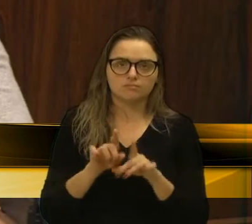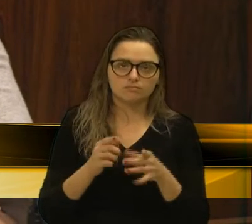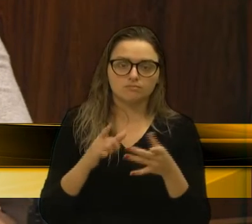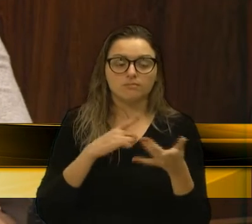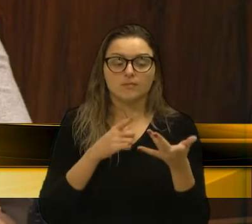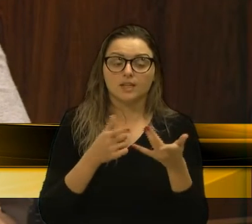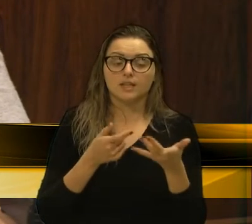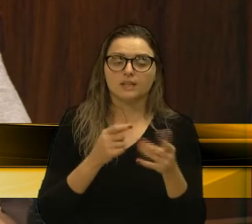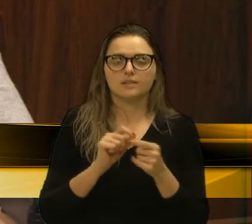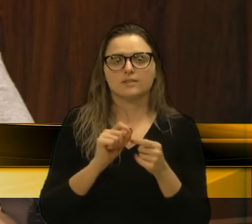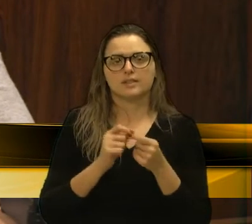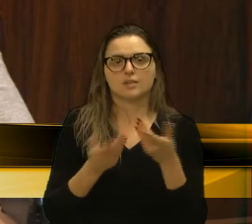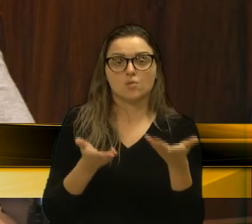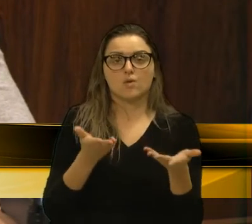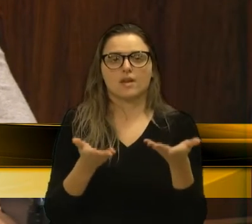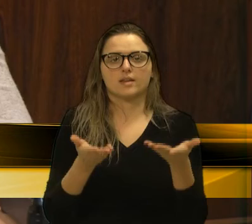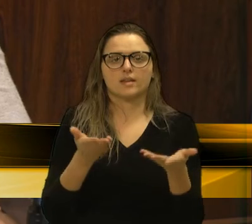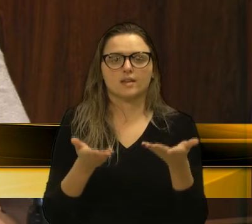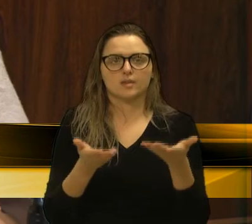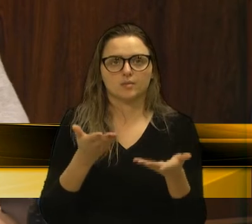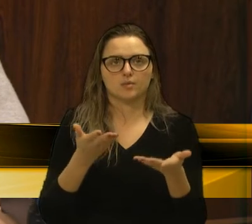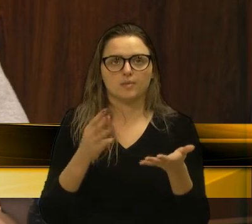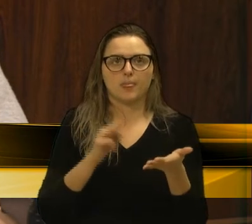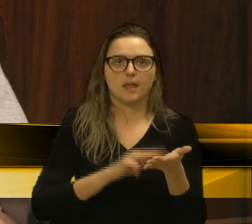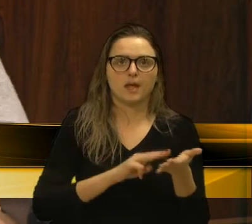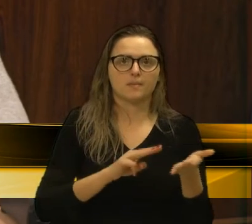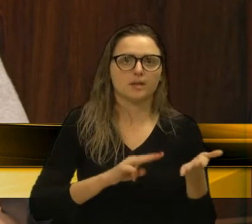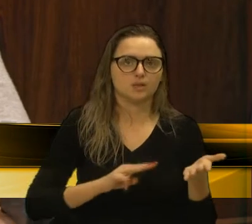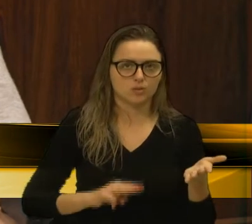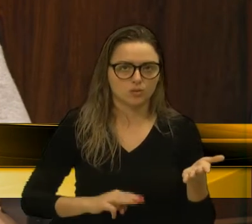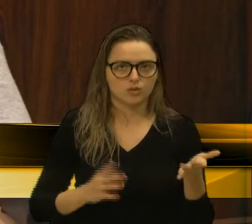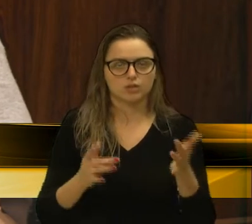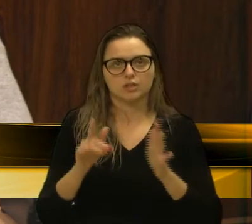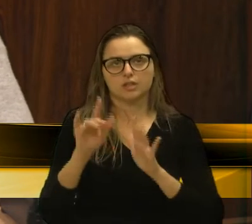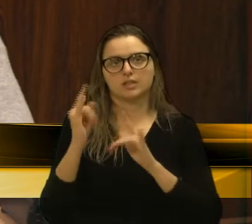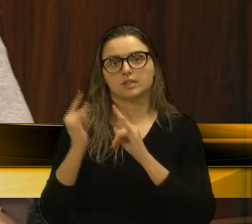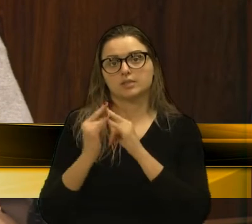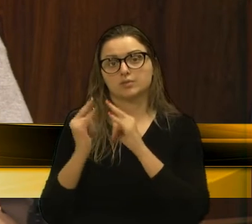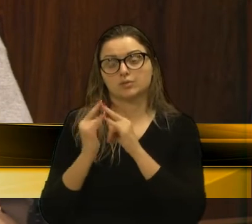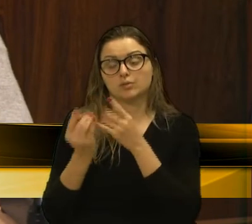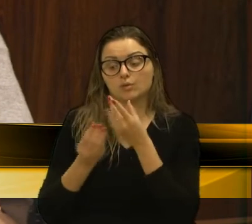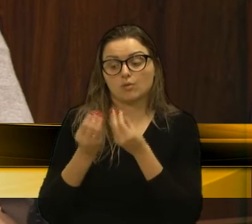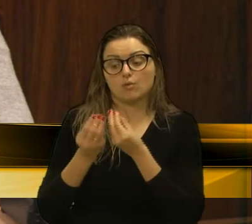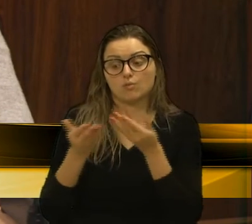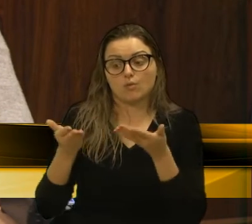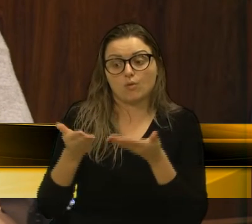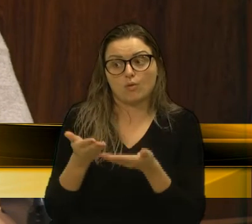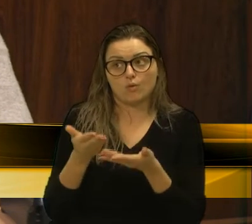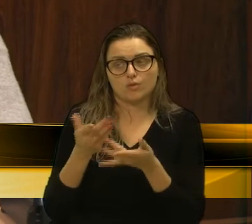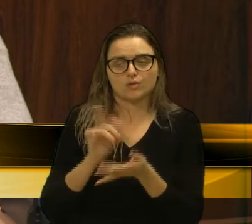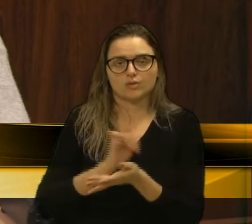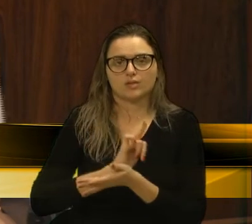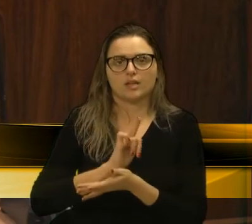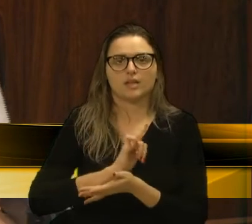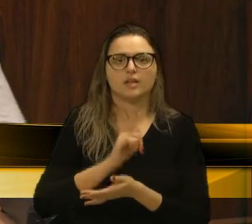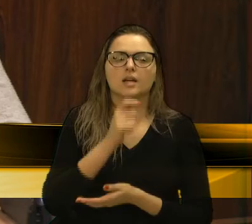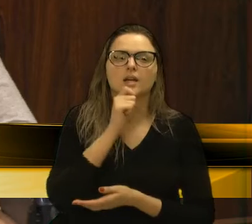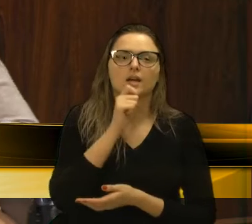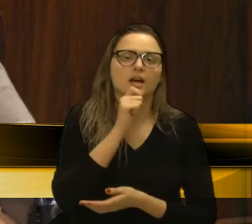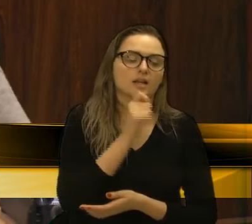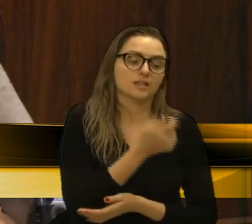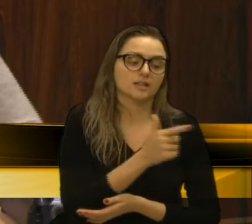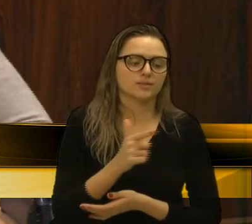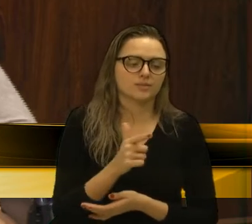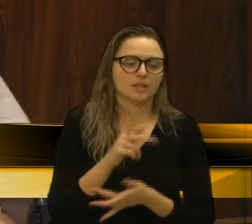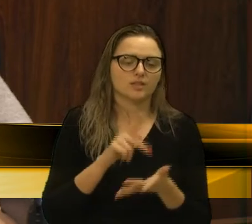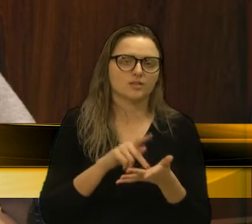equilibrar. Claro que o método, né, e as instituições como estão colocadas ainda não abrem espaço para